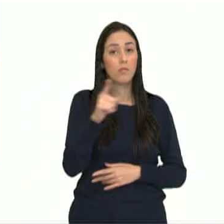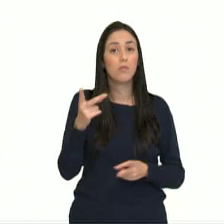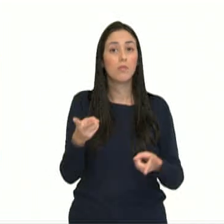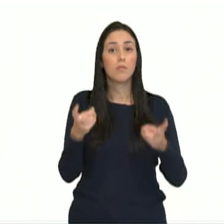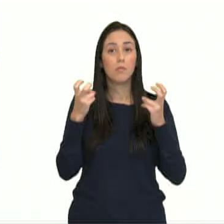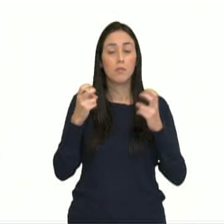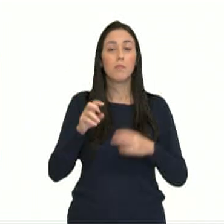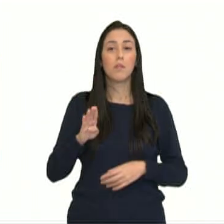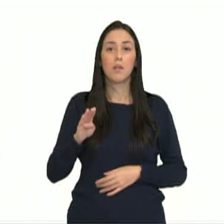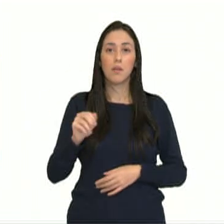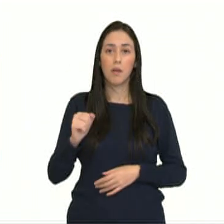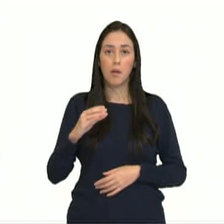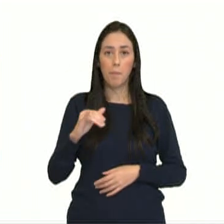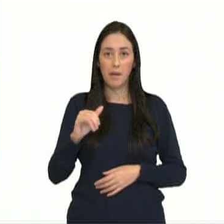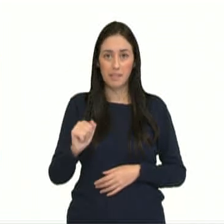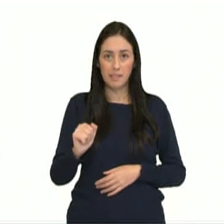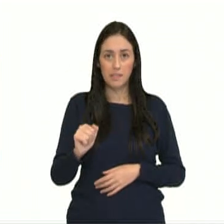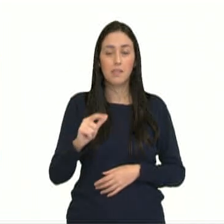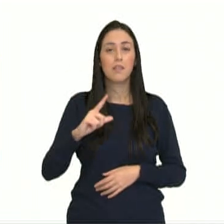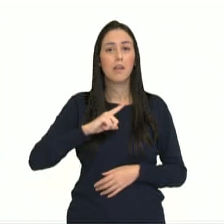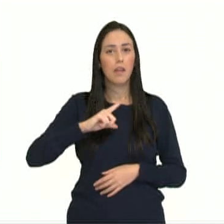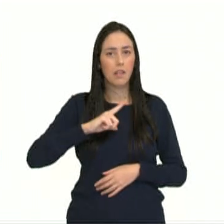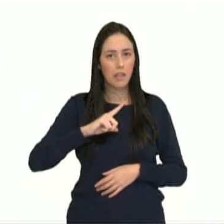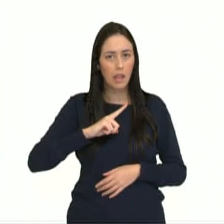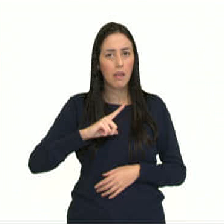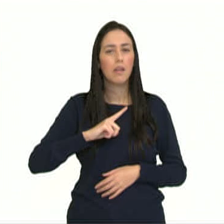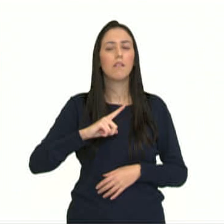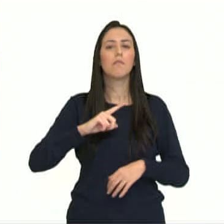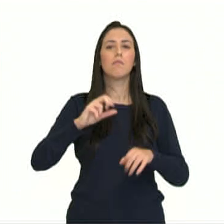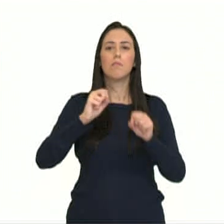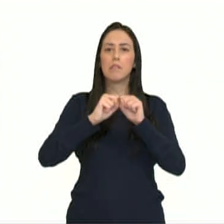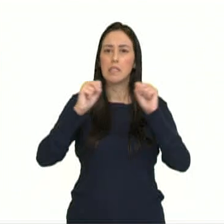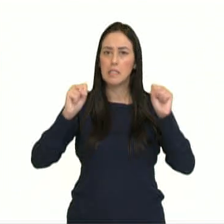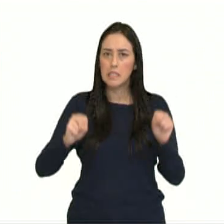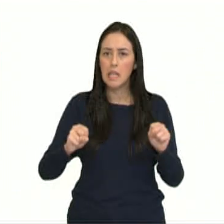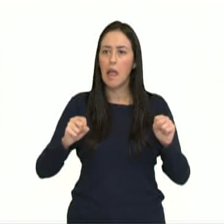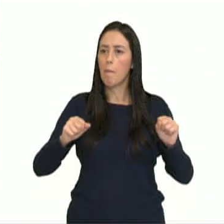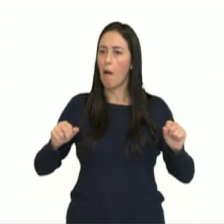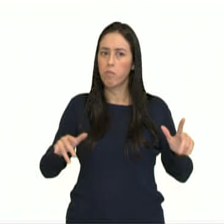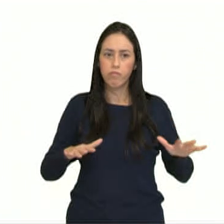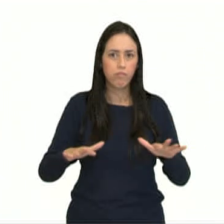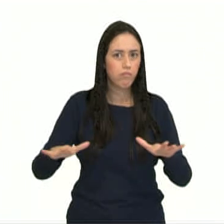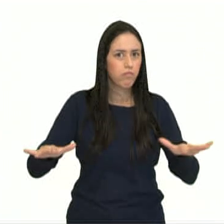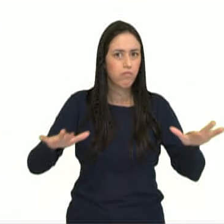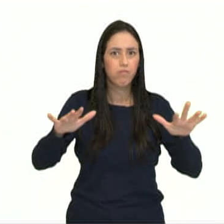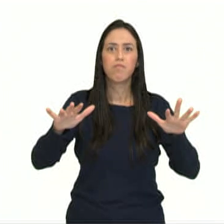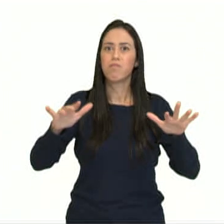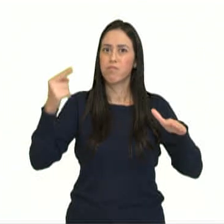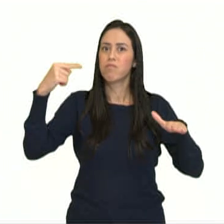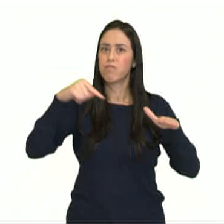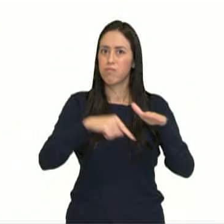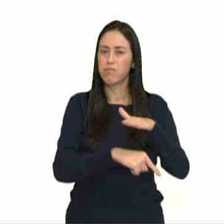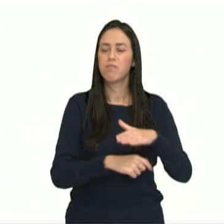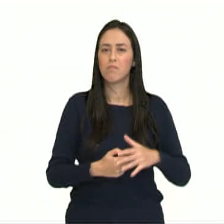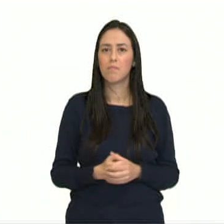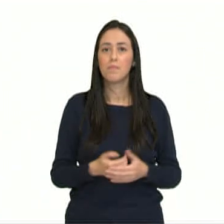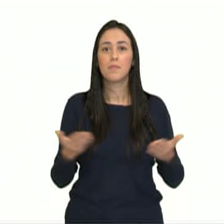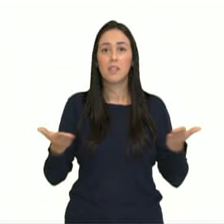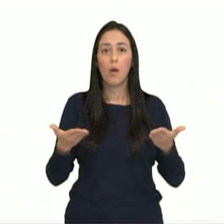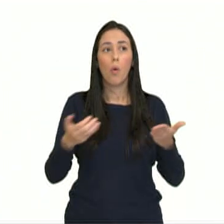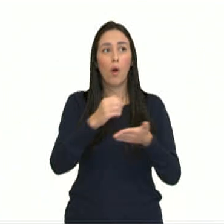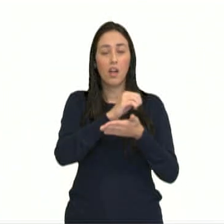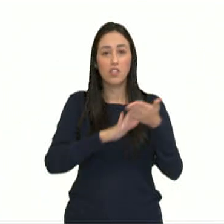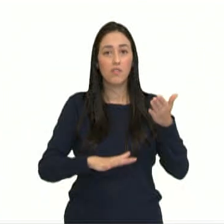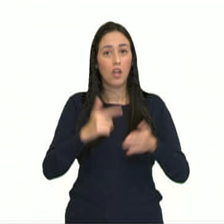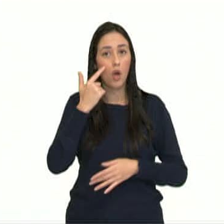bacia hidrográfica ela é composta por um sistema de uma rede de drenagem bastante complexa. E agora a nossa atividade para você,